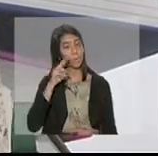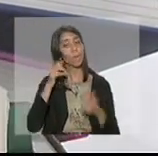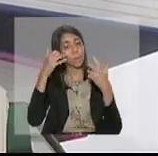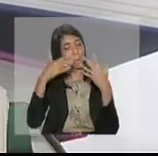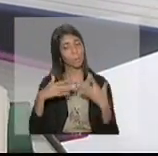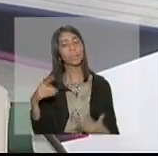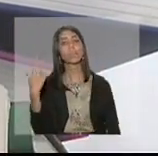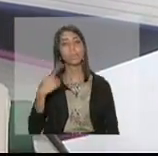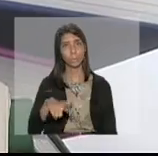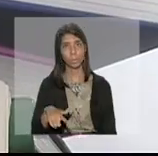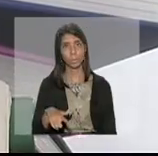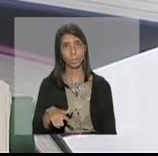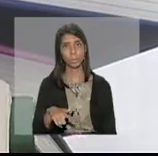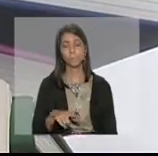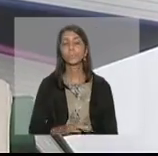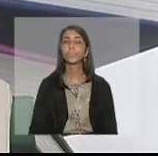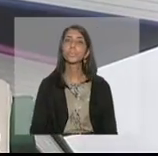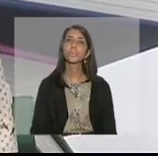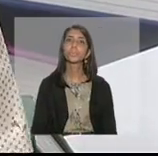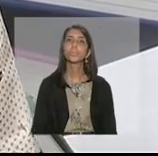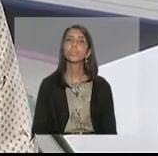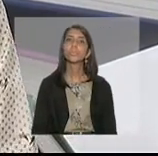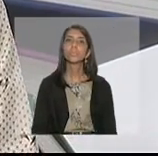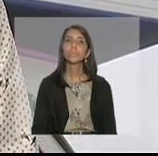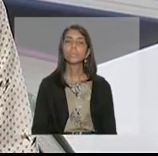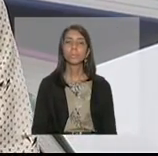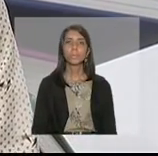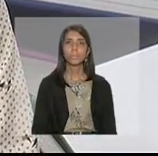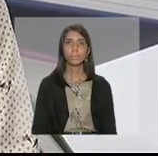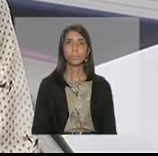recontar esse conto para vocês. Tá.